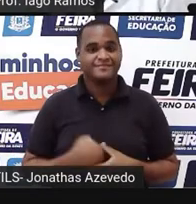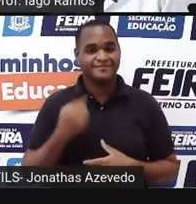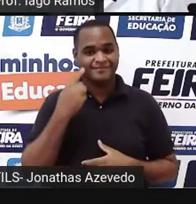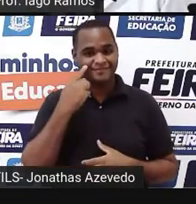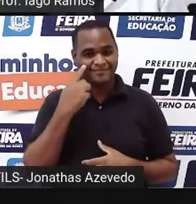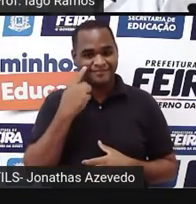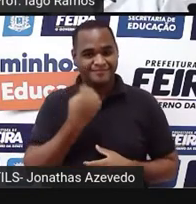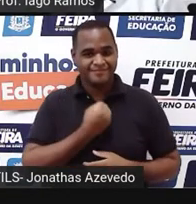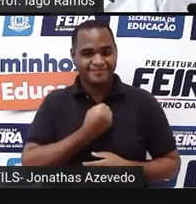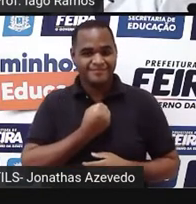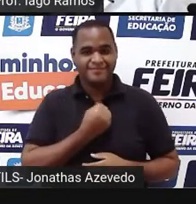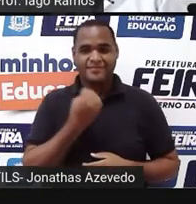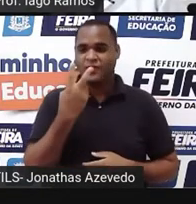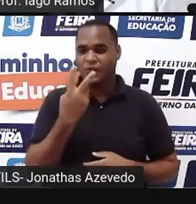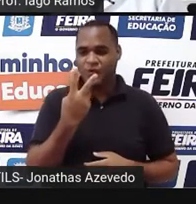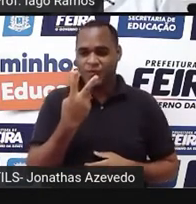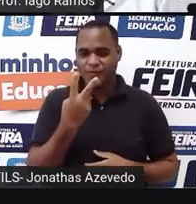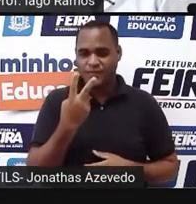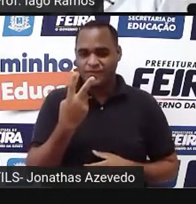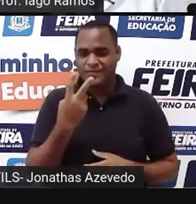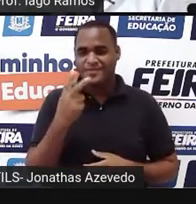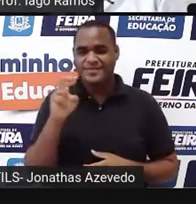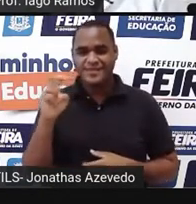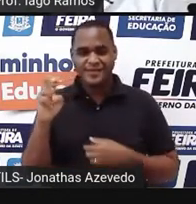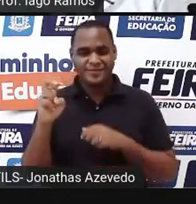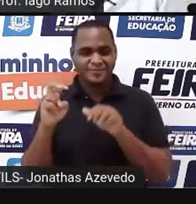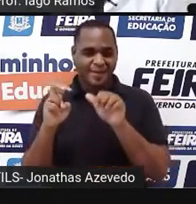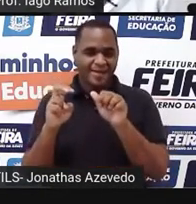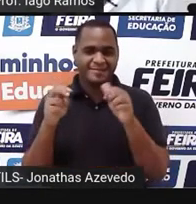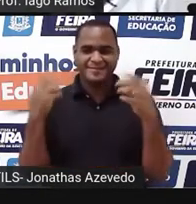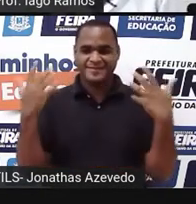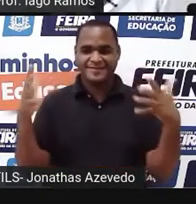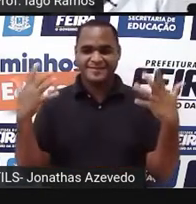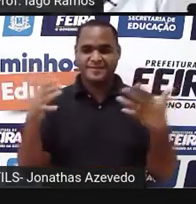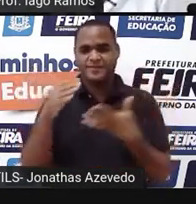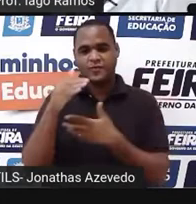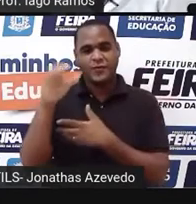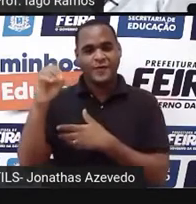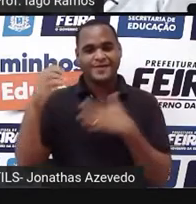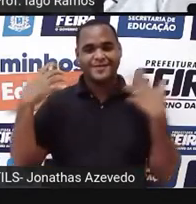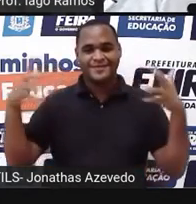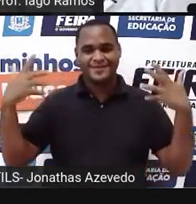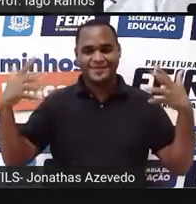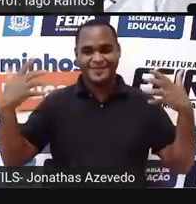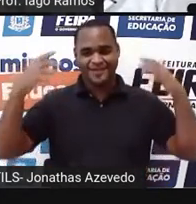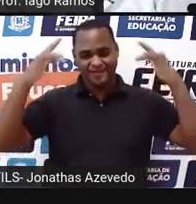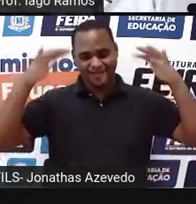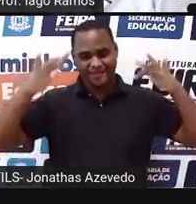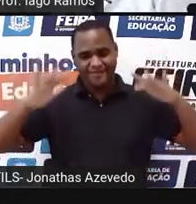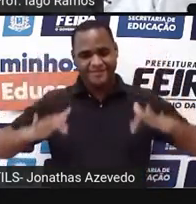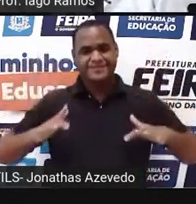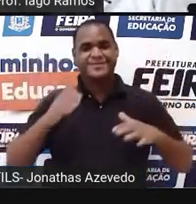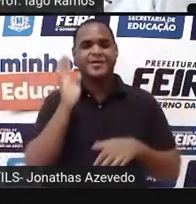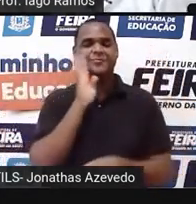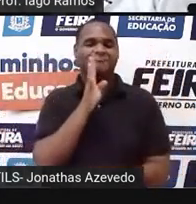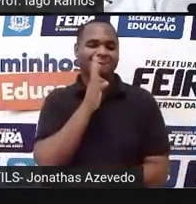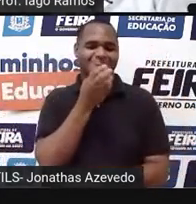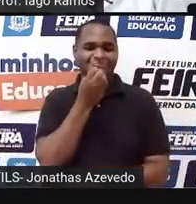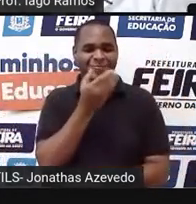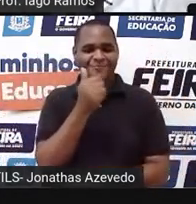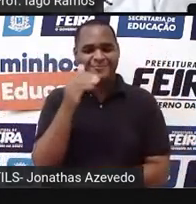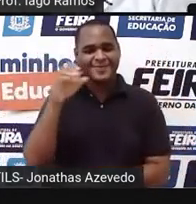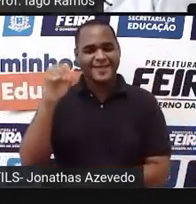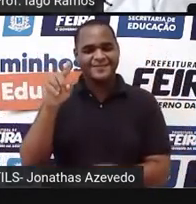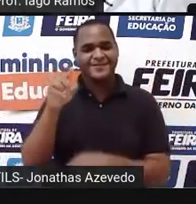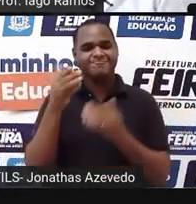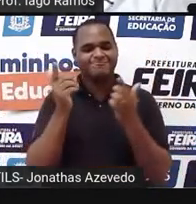É o que está na letra A, tá bom? Parabéns! Uhul! Legal, é isso aí, nota